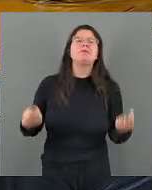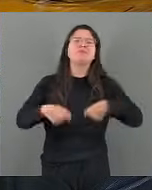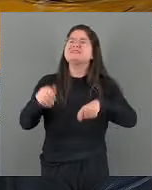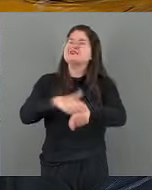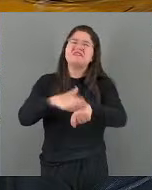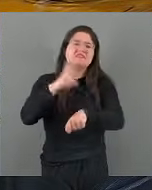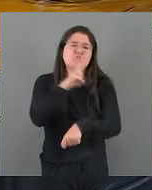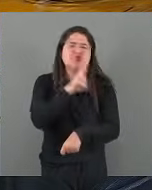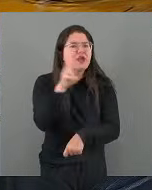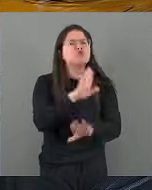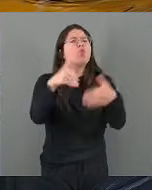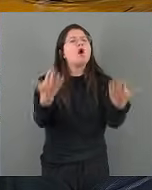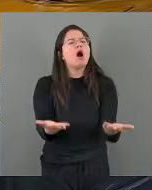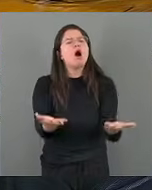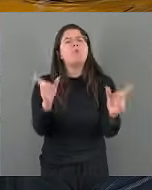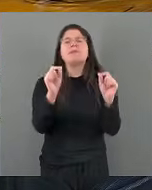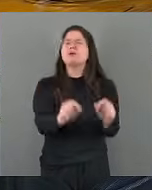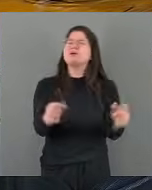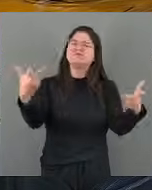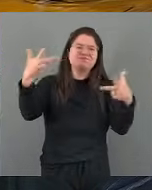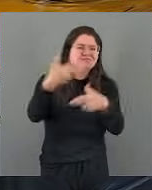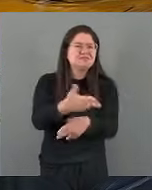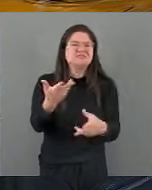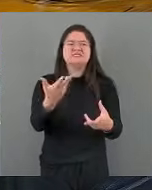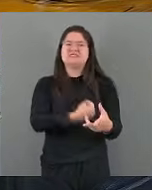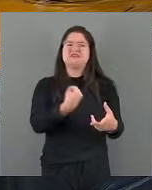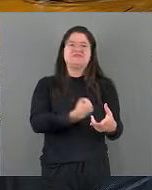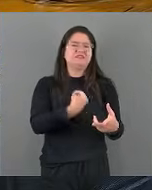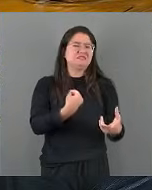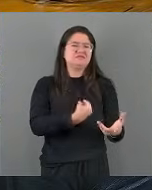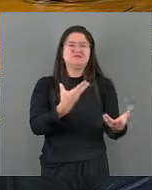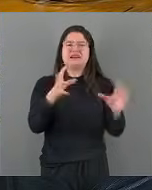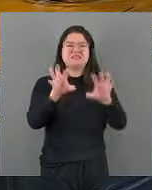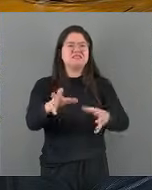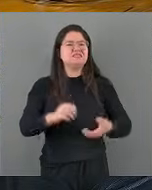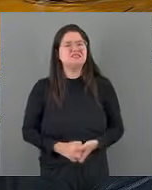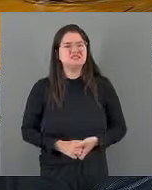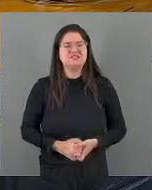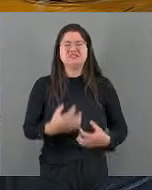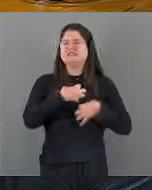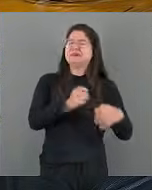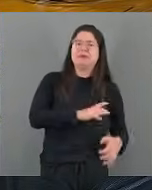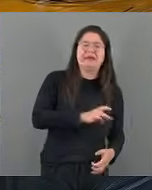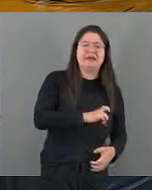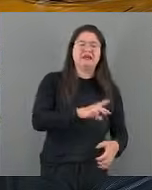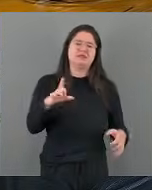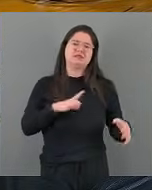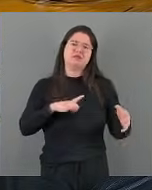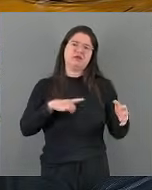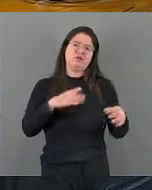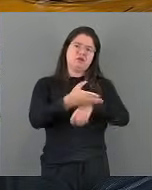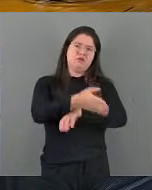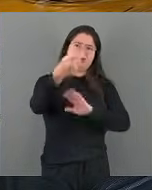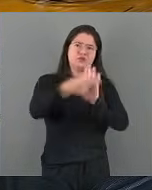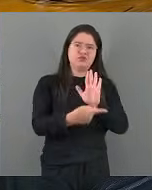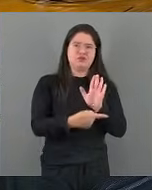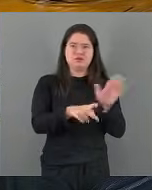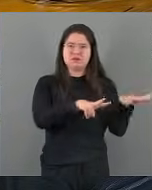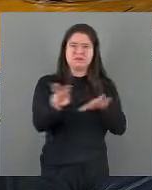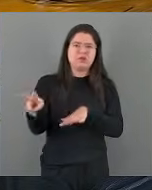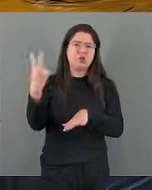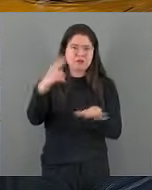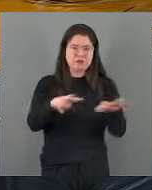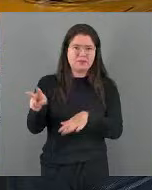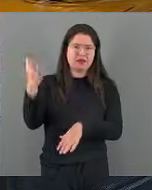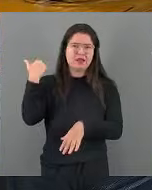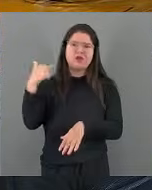imediatamente priorizadas para interromper esse ciclo de terror territorial. Eu entrei com um projeto semana retrasada aqui, para